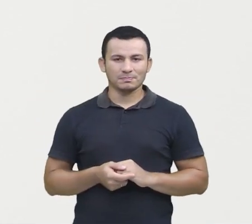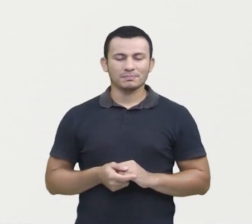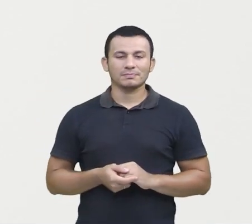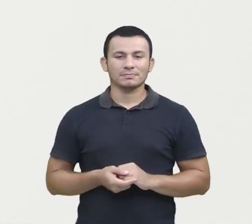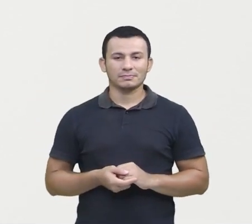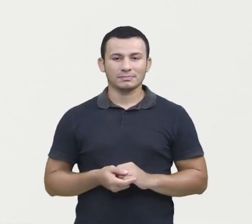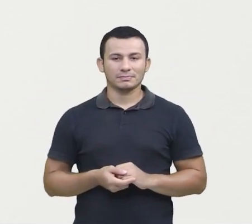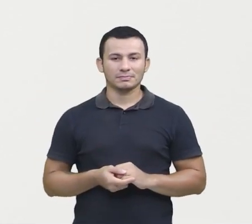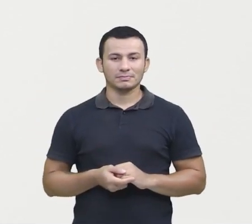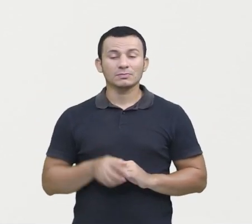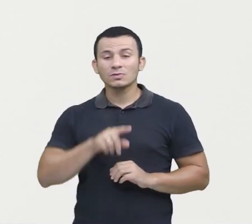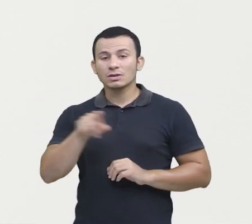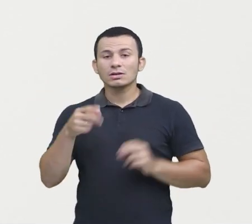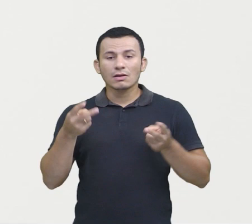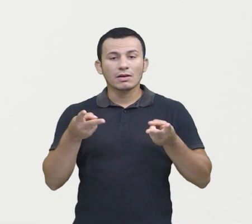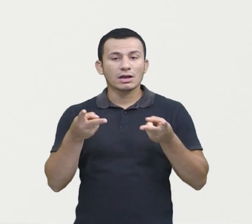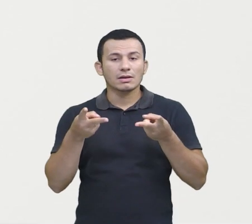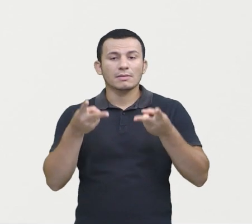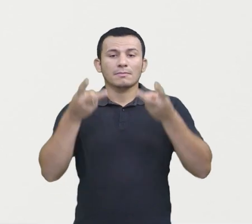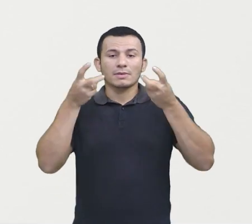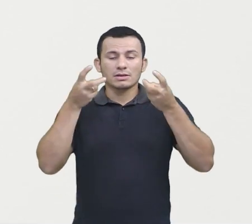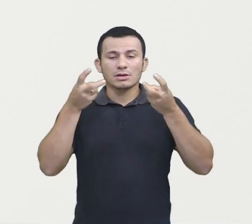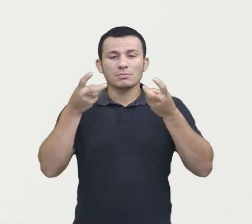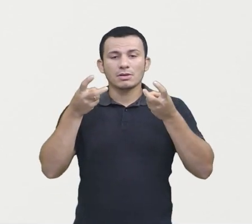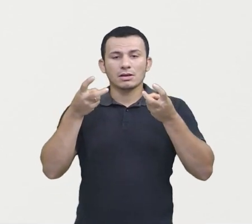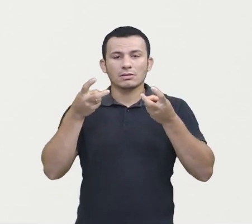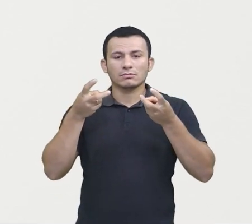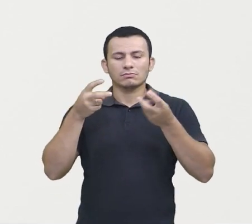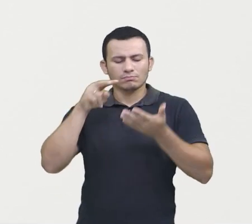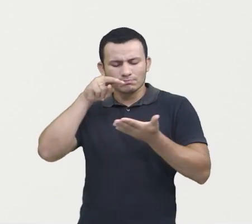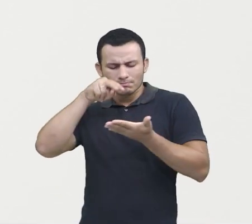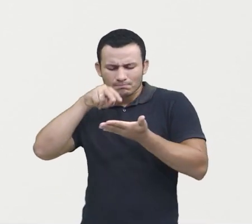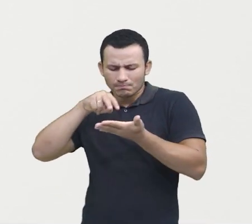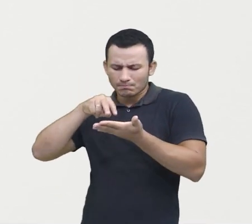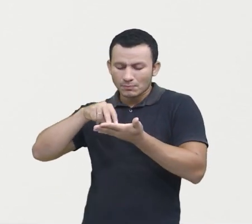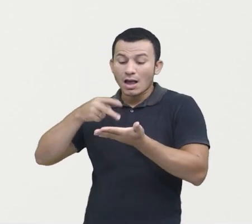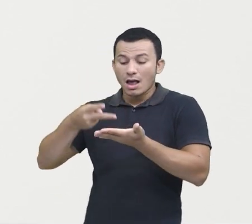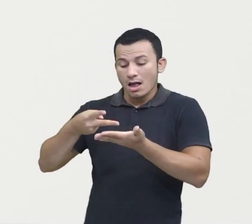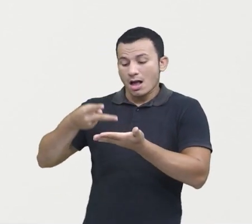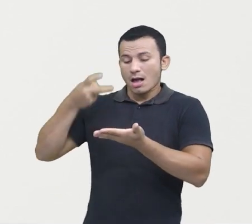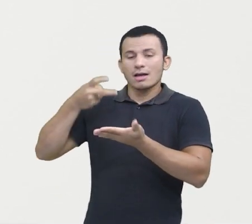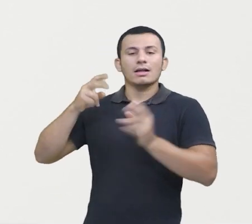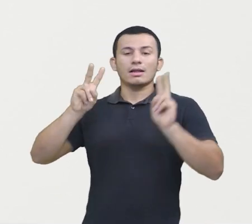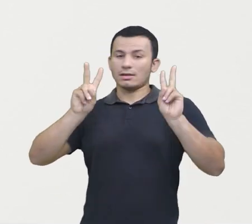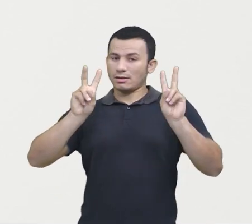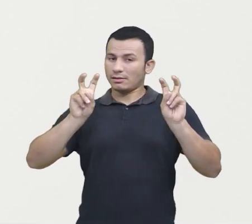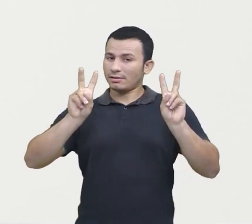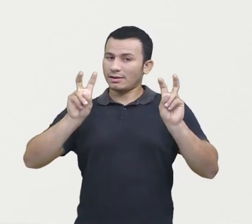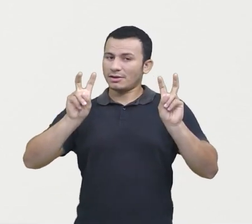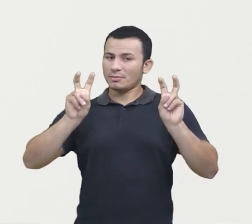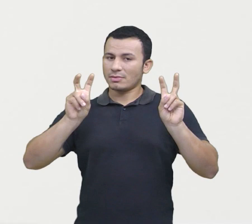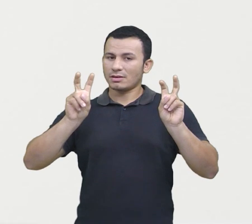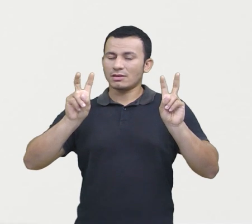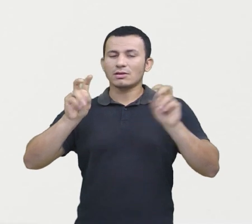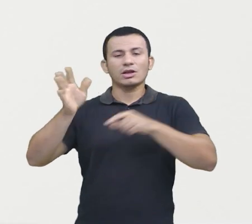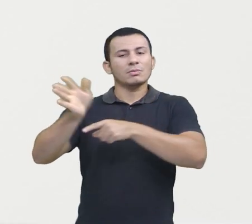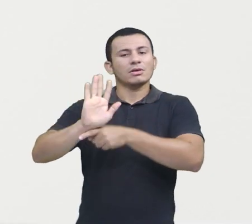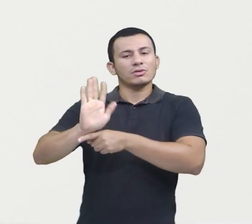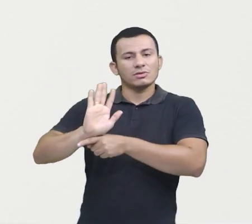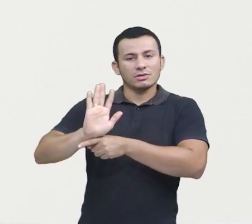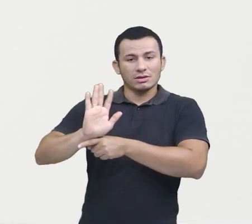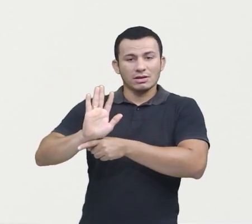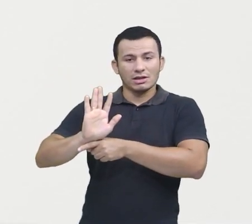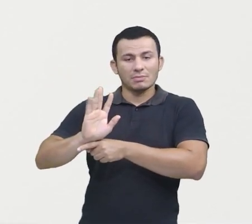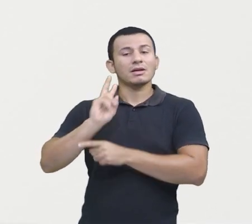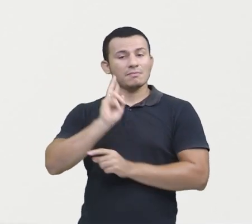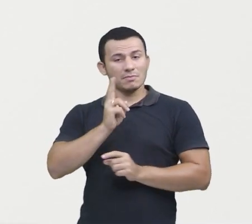só, identifique em seu caderno o título. O título é isto